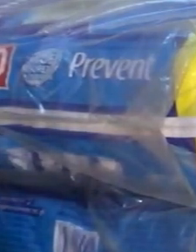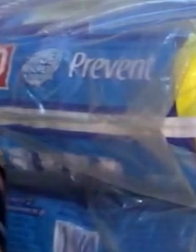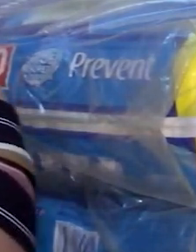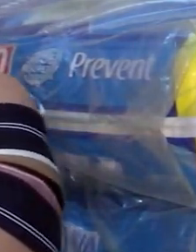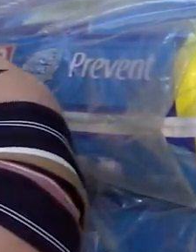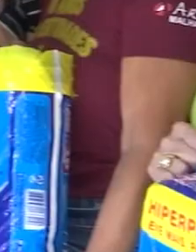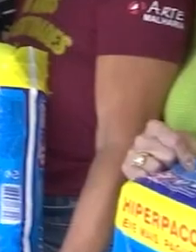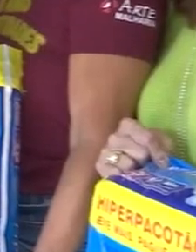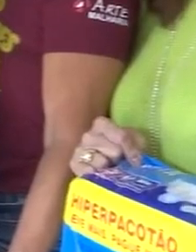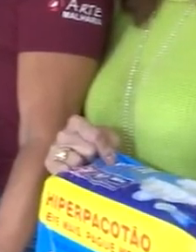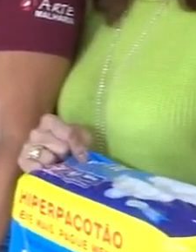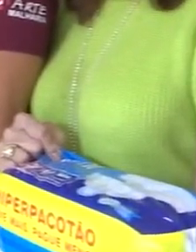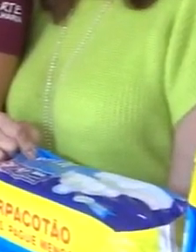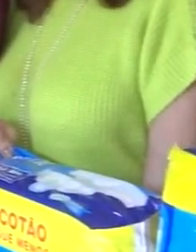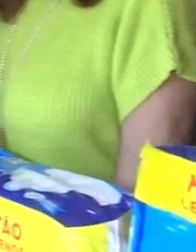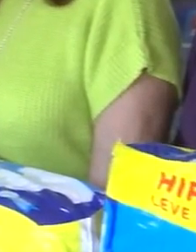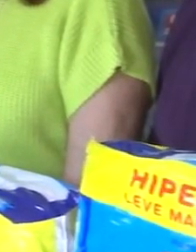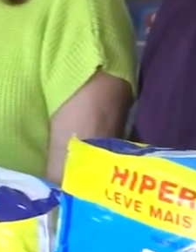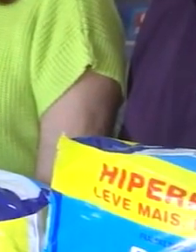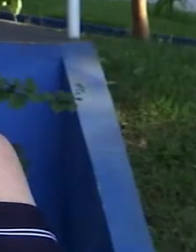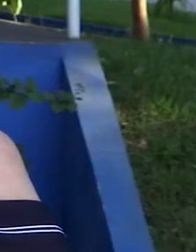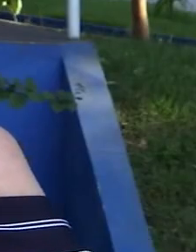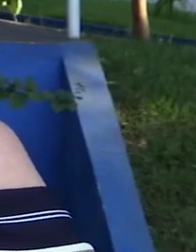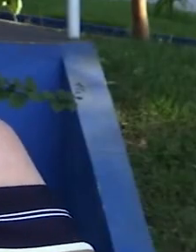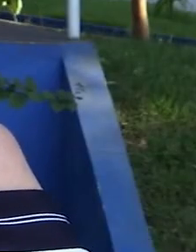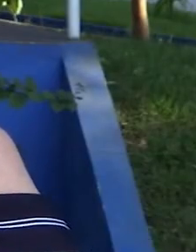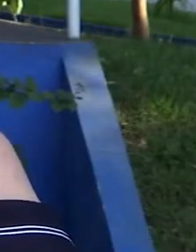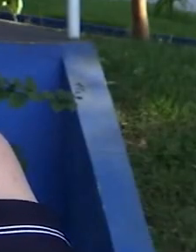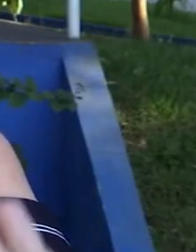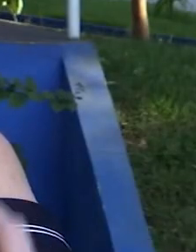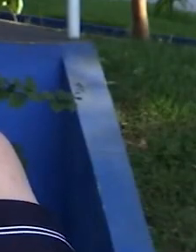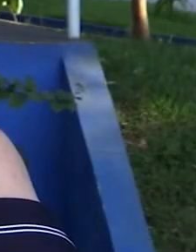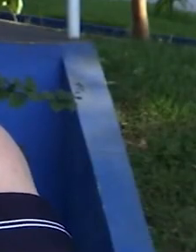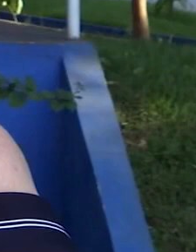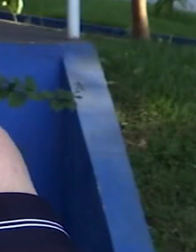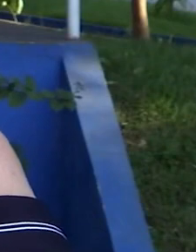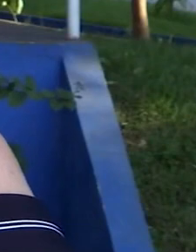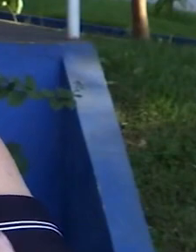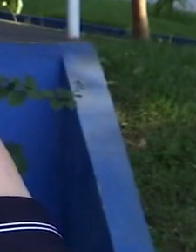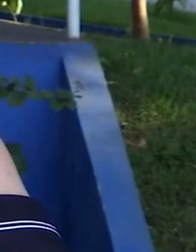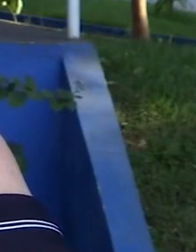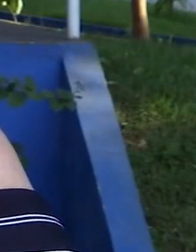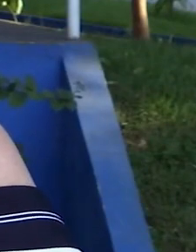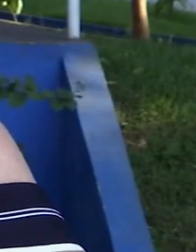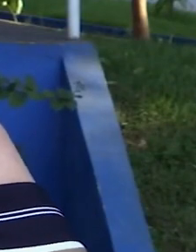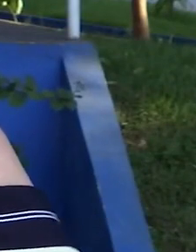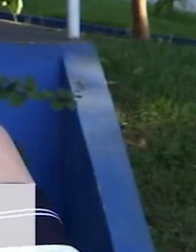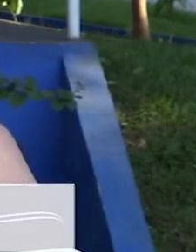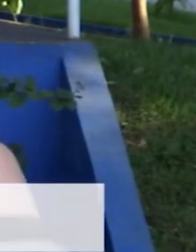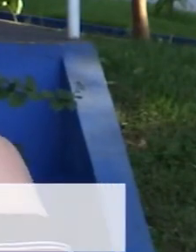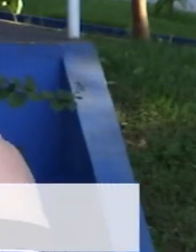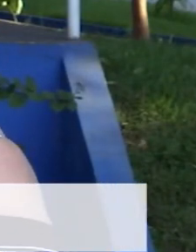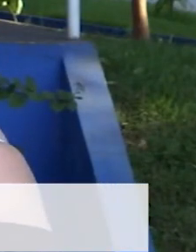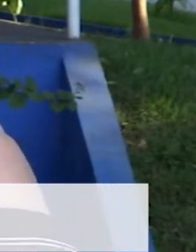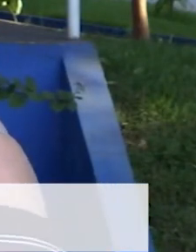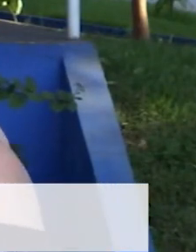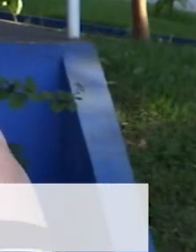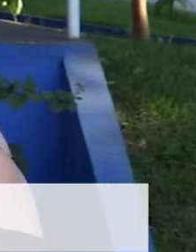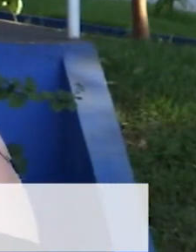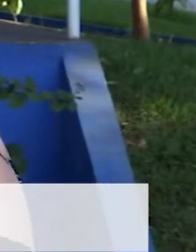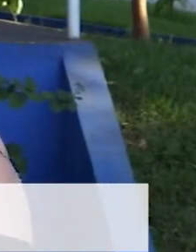Deomerce Damasceno, receberam a doação. Mais do que nunca, a gente percebe que o pessoal acredita